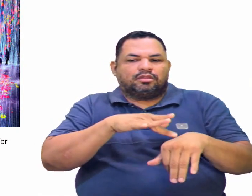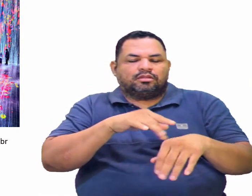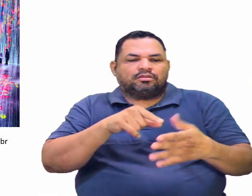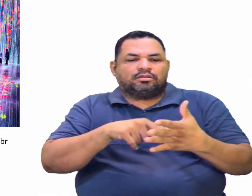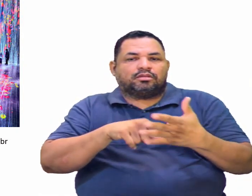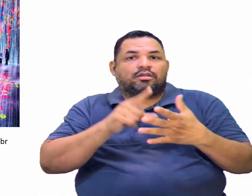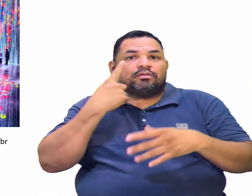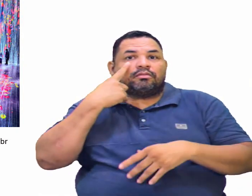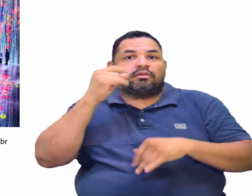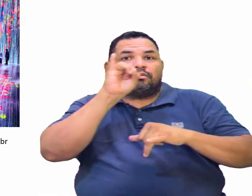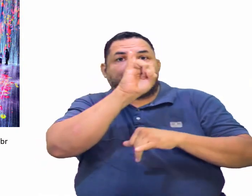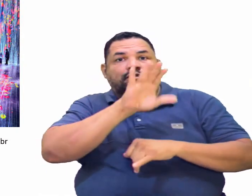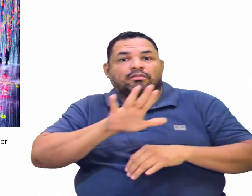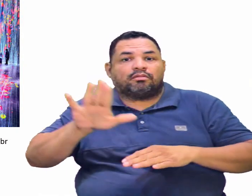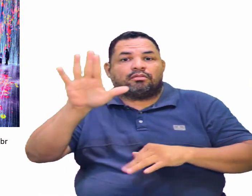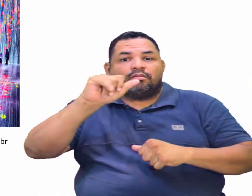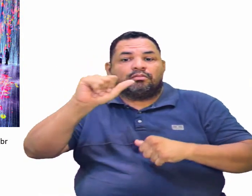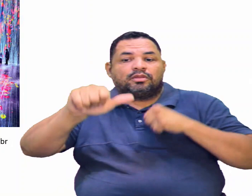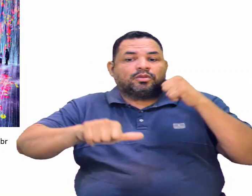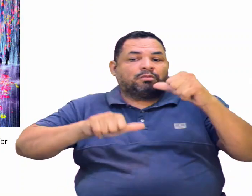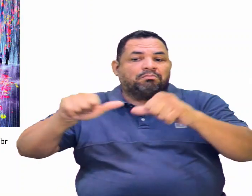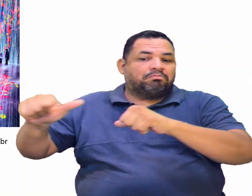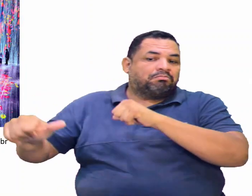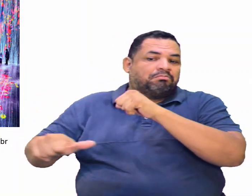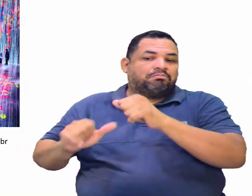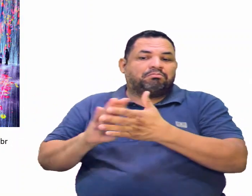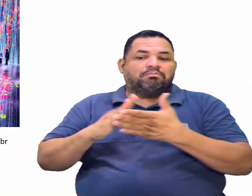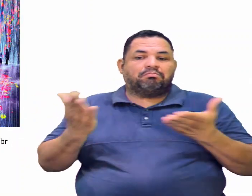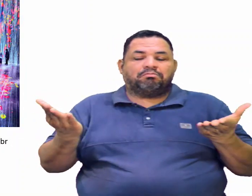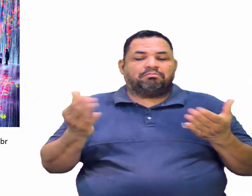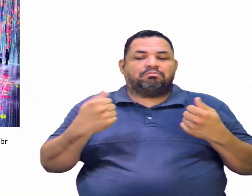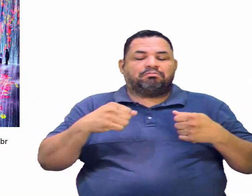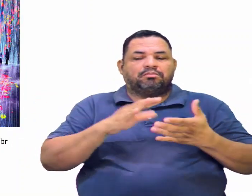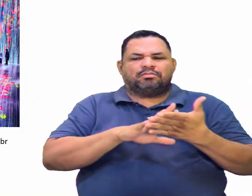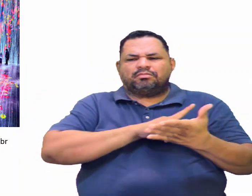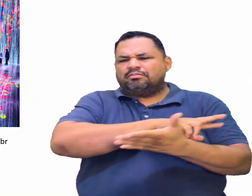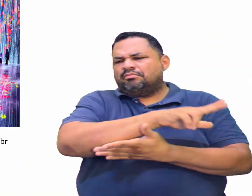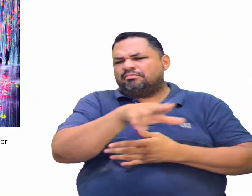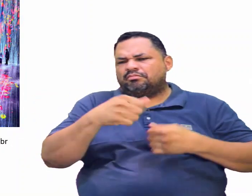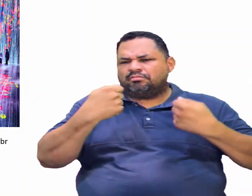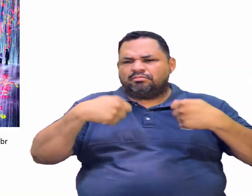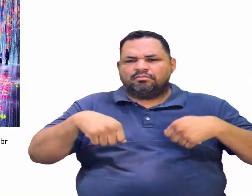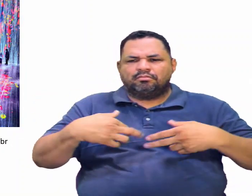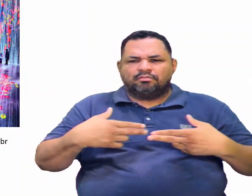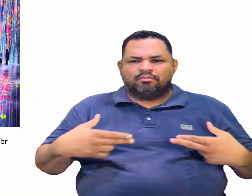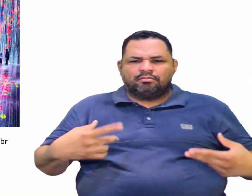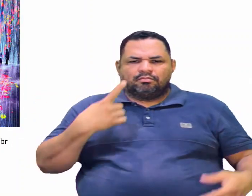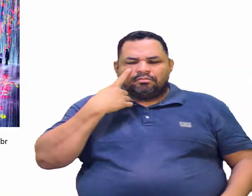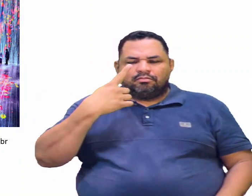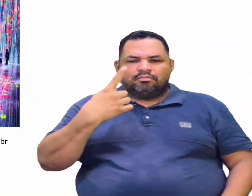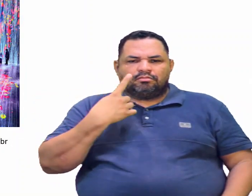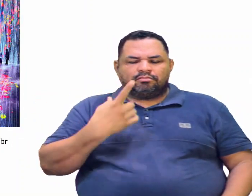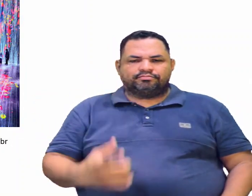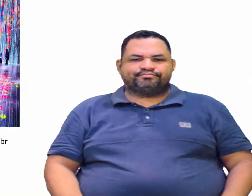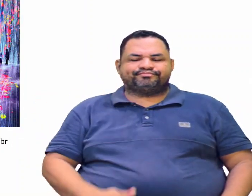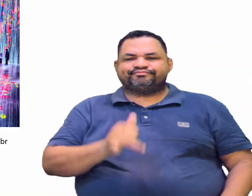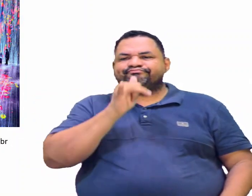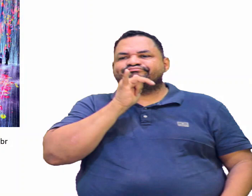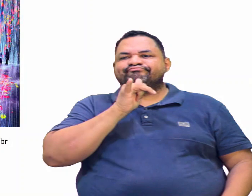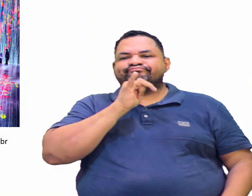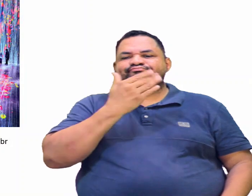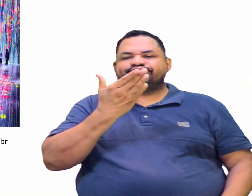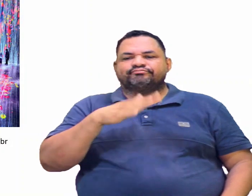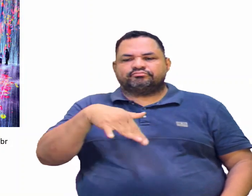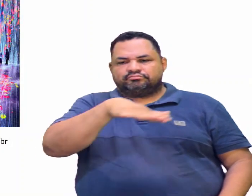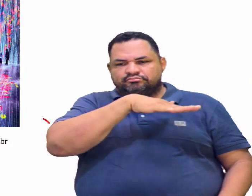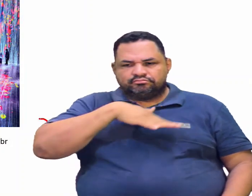numa imagem dessa daí, ela pode se transformar. Existem 1000 possibilidades, né? E você veja, por exemplo, você entrar